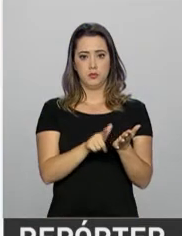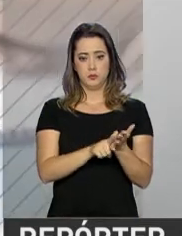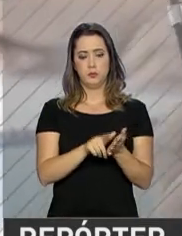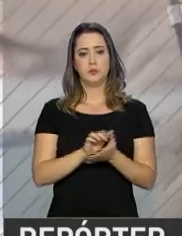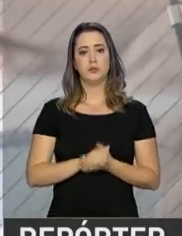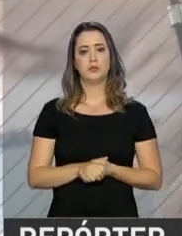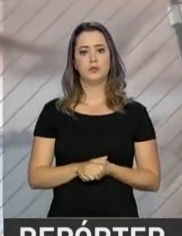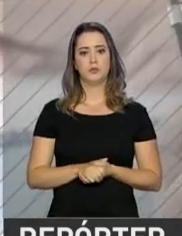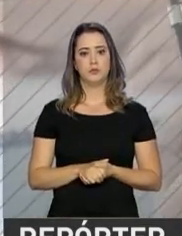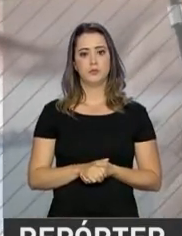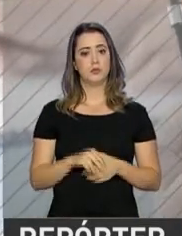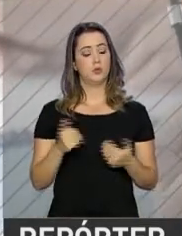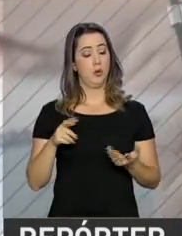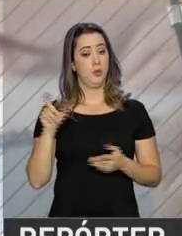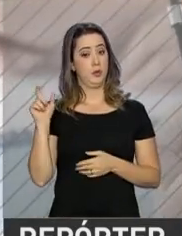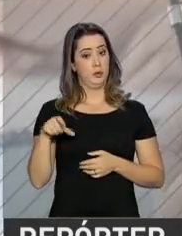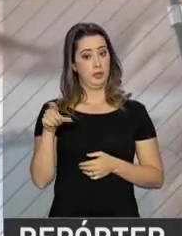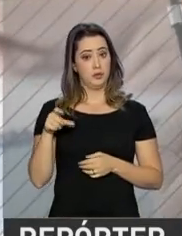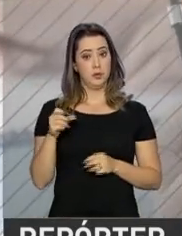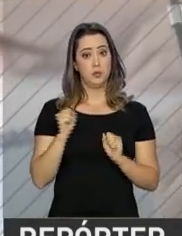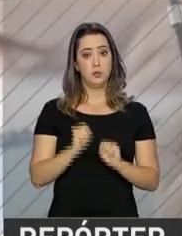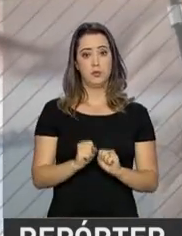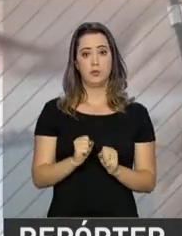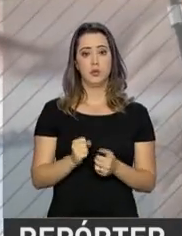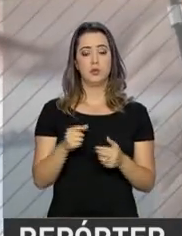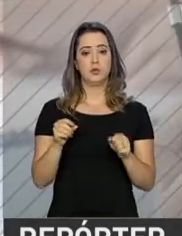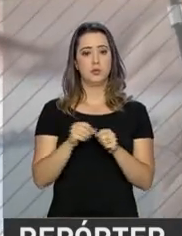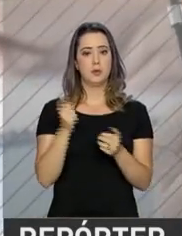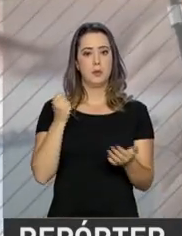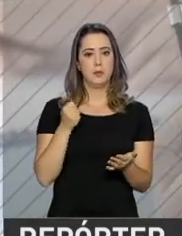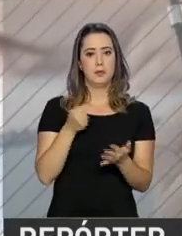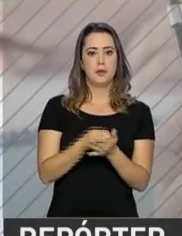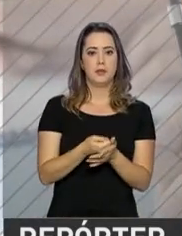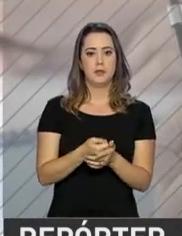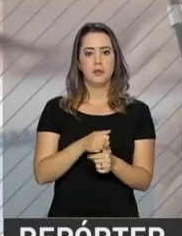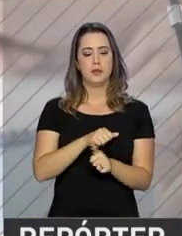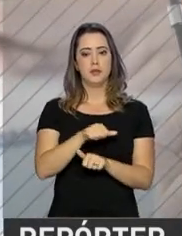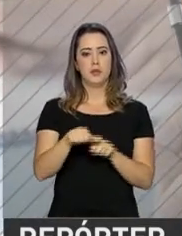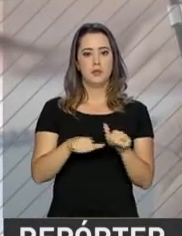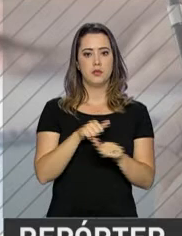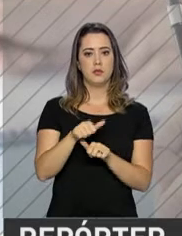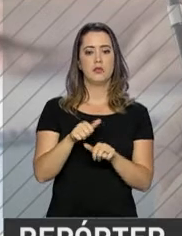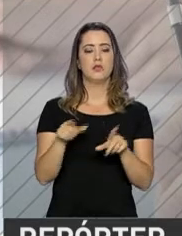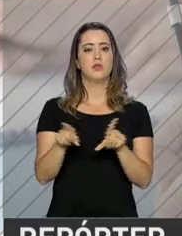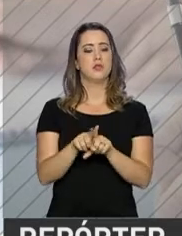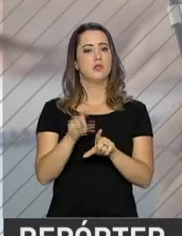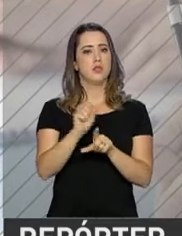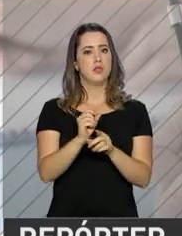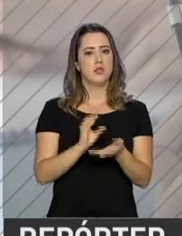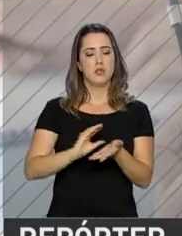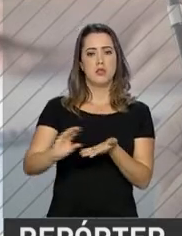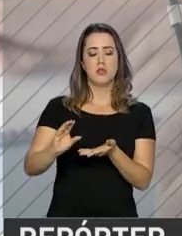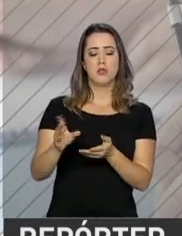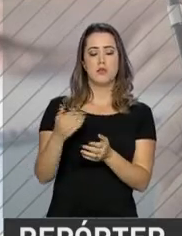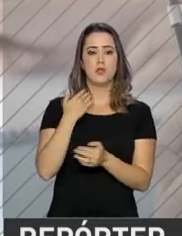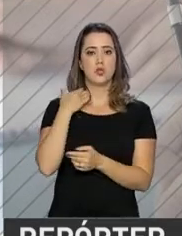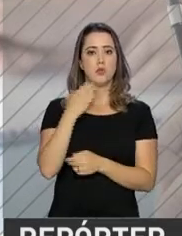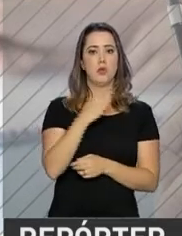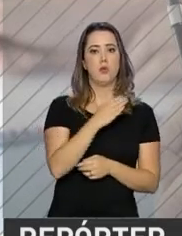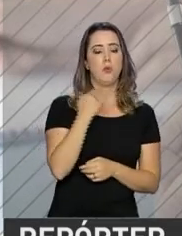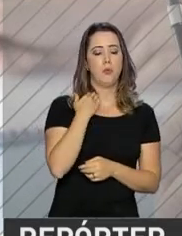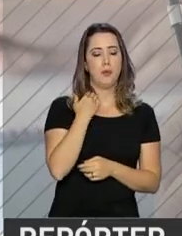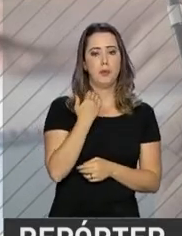por meio do cartão as escolas podem realizar pagamentos transferências eletrônicas emitir ordens de